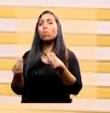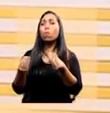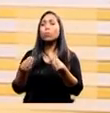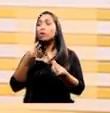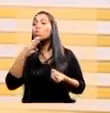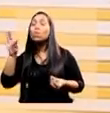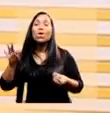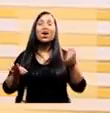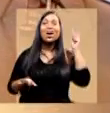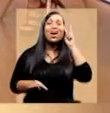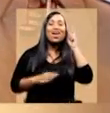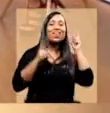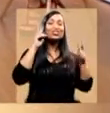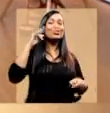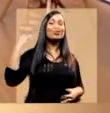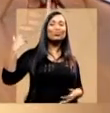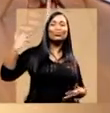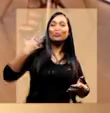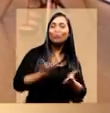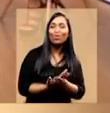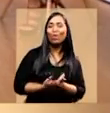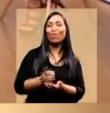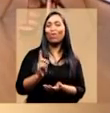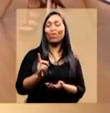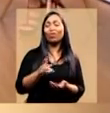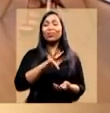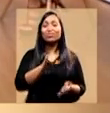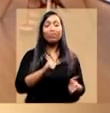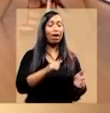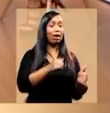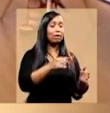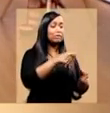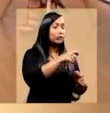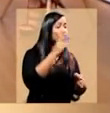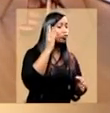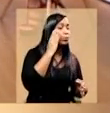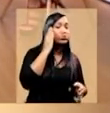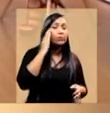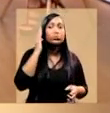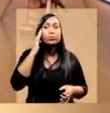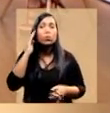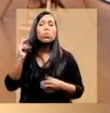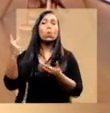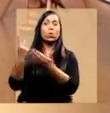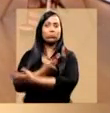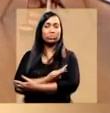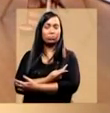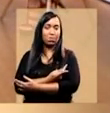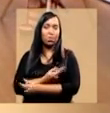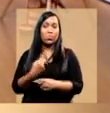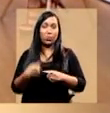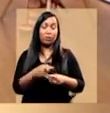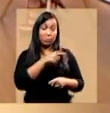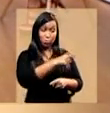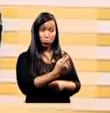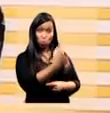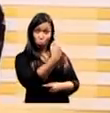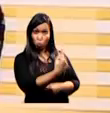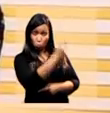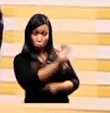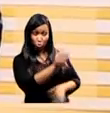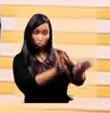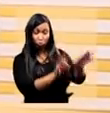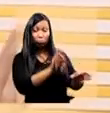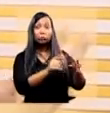o outro. Que não conhece o histórico daquela vítima. Não vai tendo o histórico, né, dessa vítima. Porque quando está na mão de um